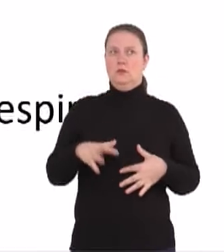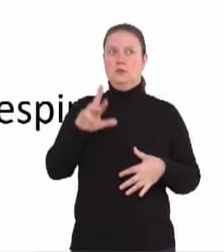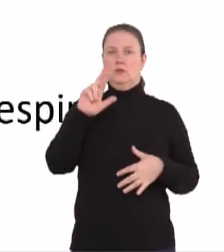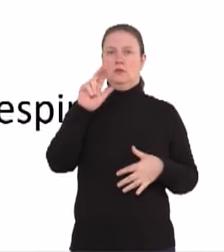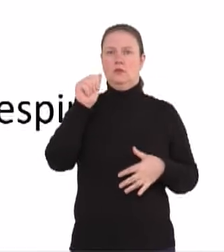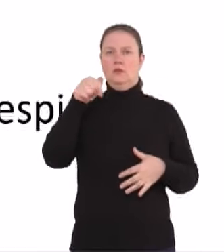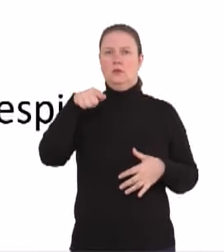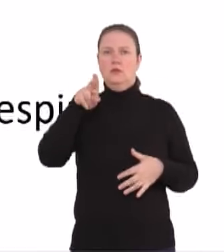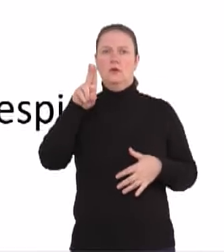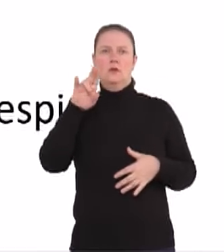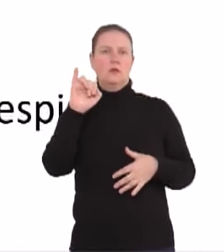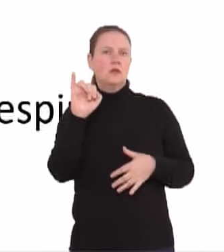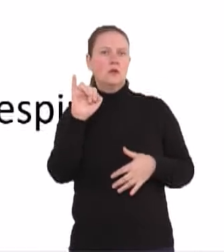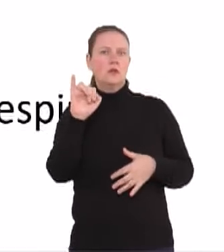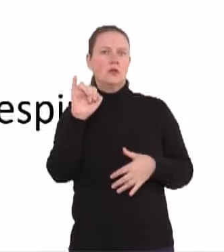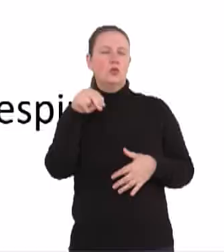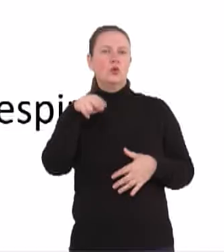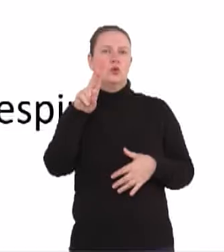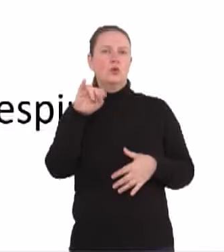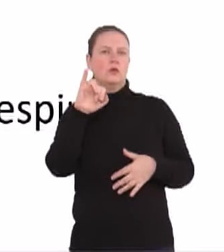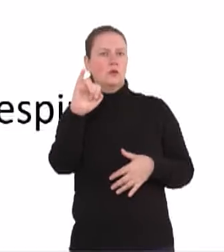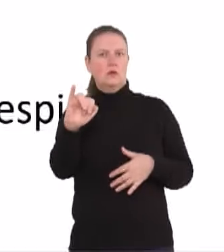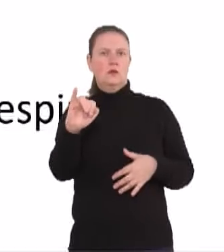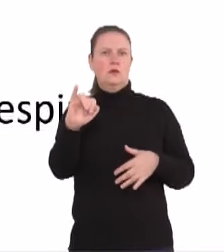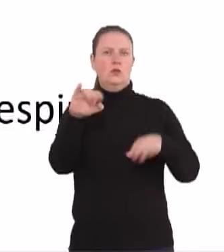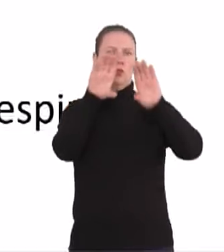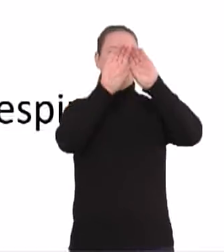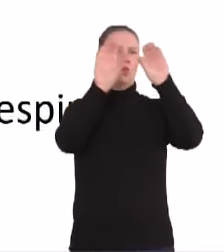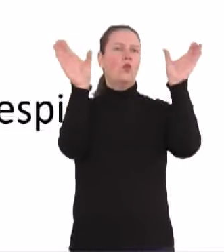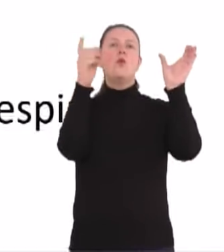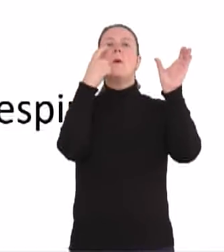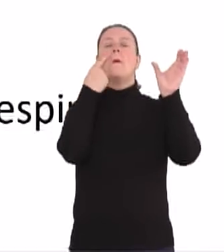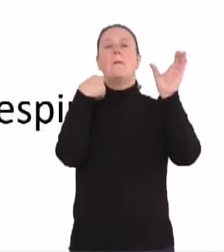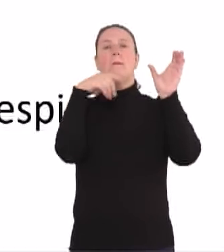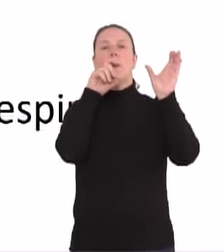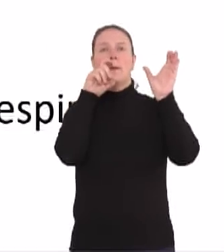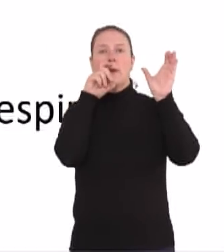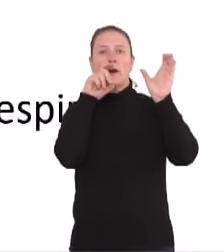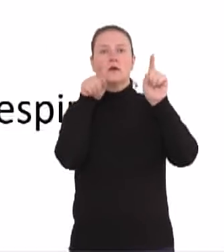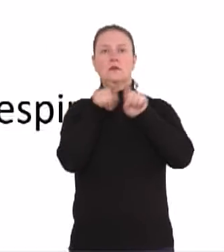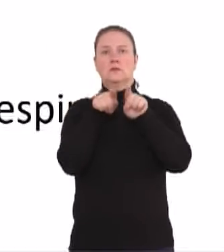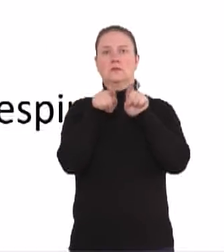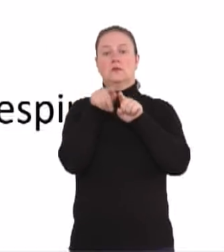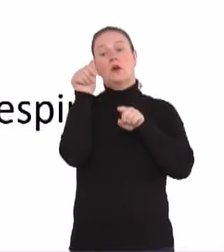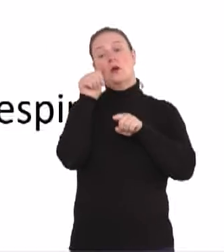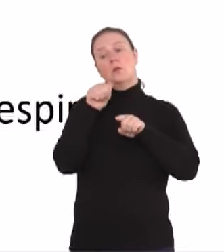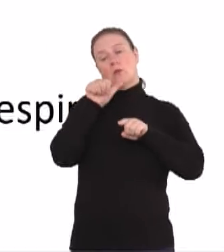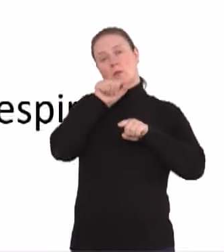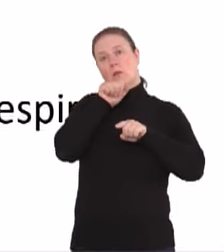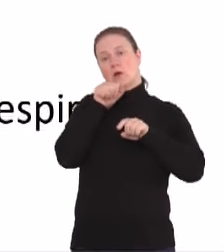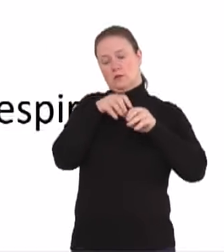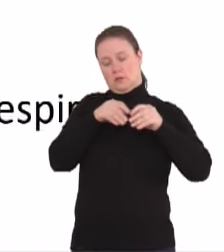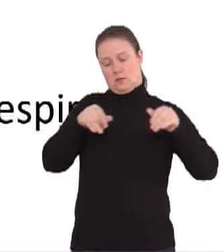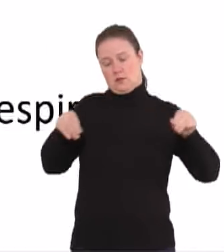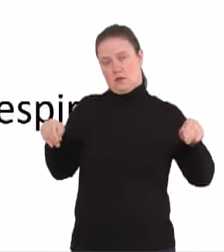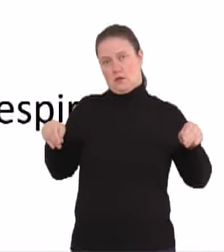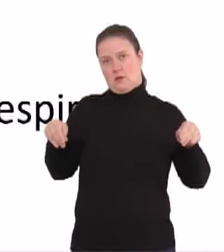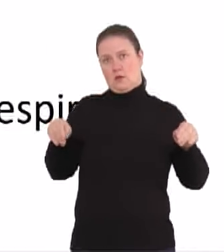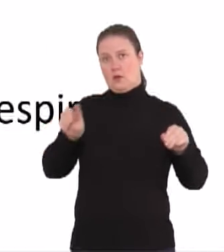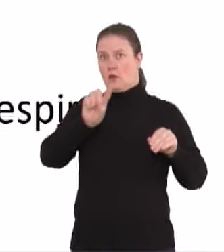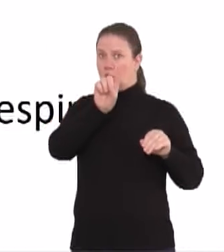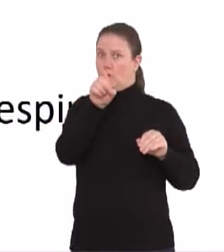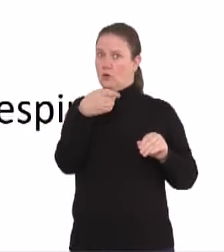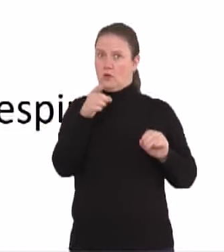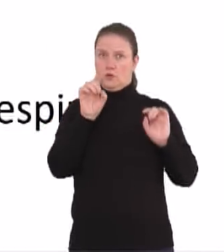se refere ao Pai do Céu e Papatuanuku se refere à Mãe Terra. Então a vírgula ela não foi colocada